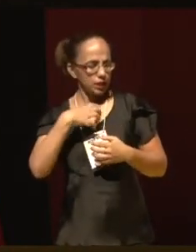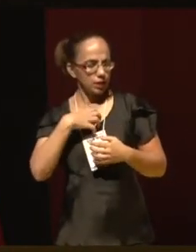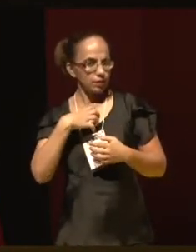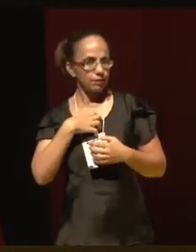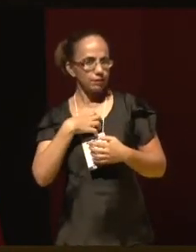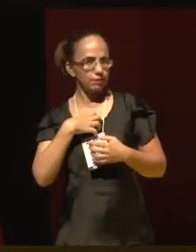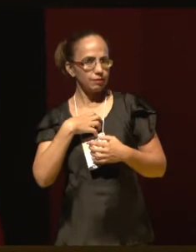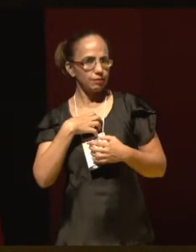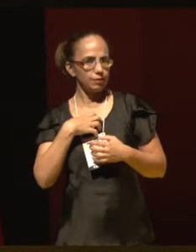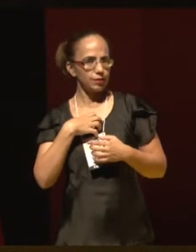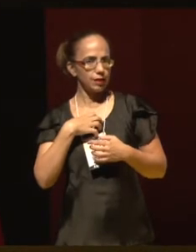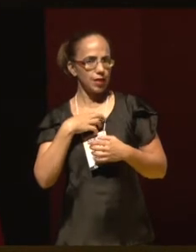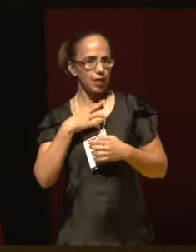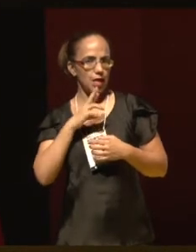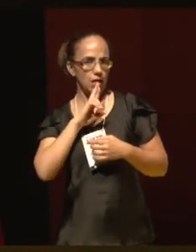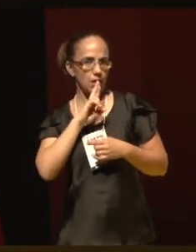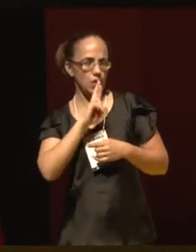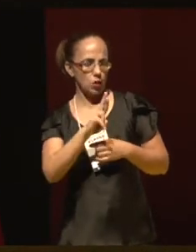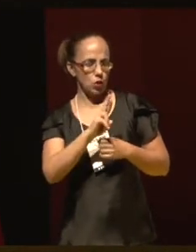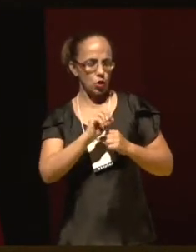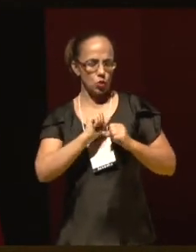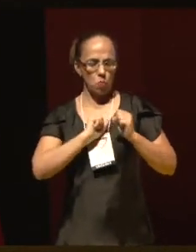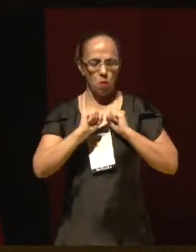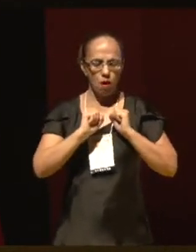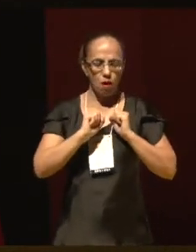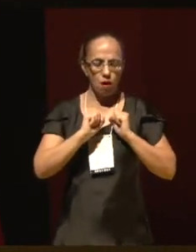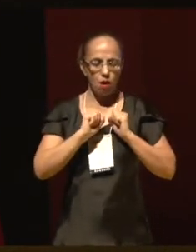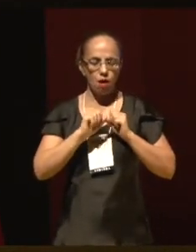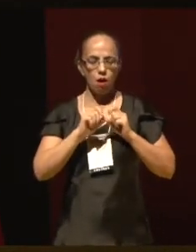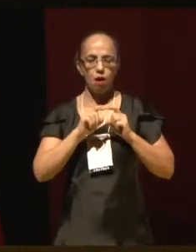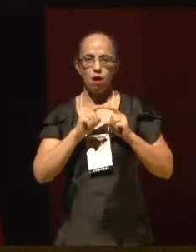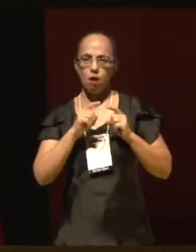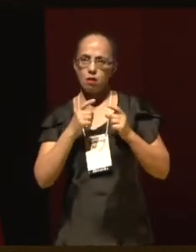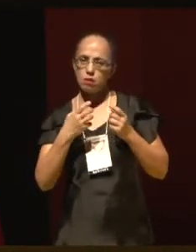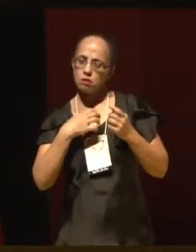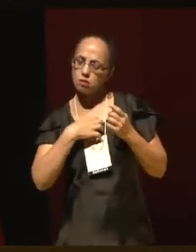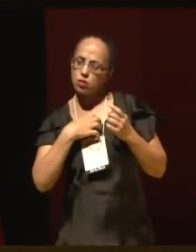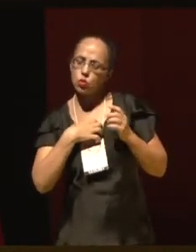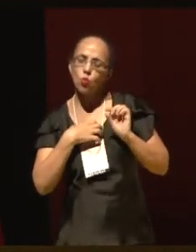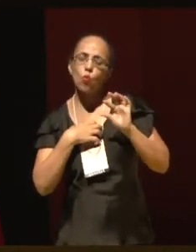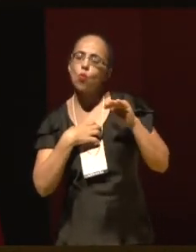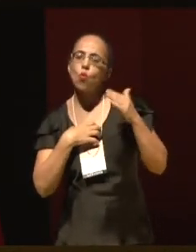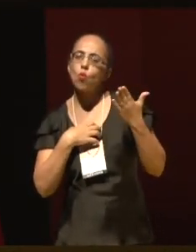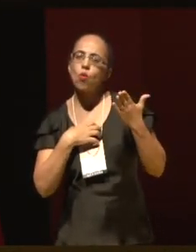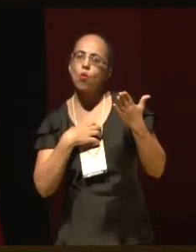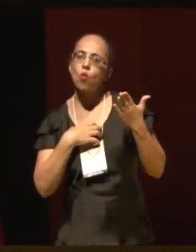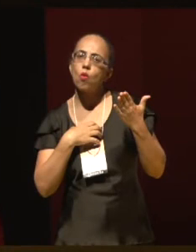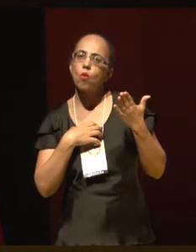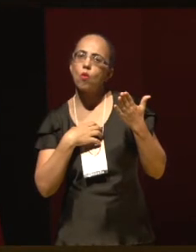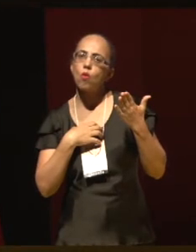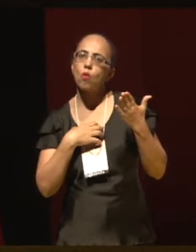Reagimos mais sentimento. Vamos vendo a fórmula, sim?